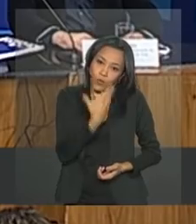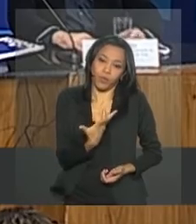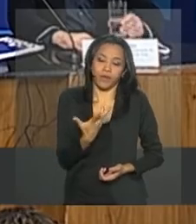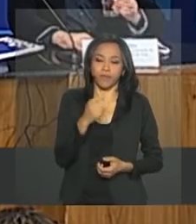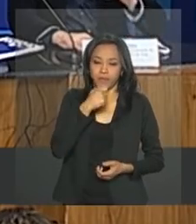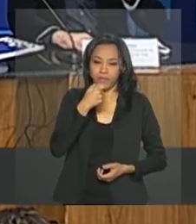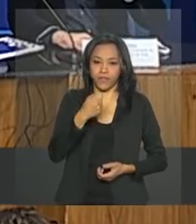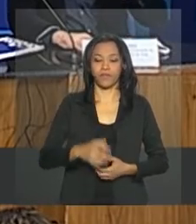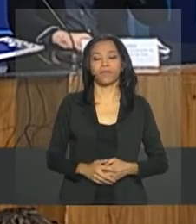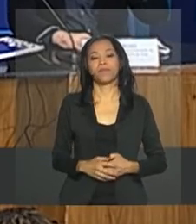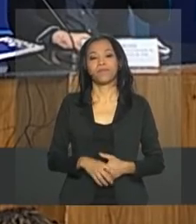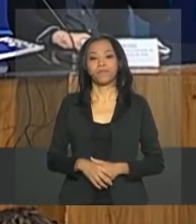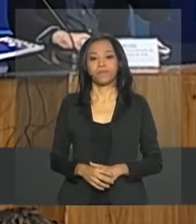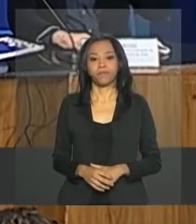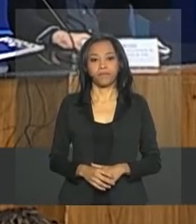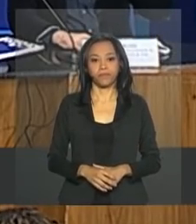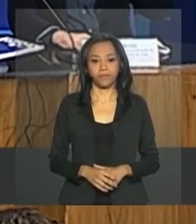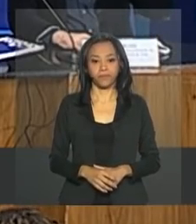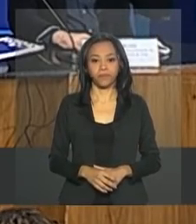galera